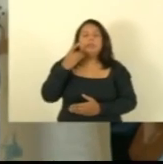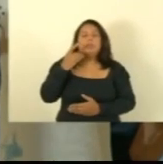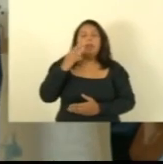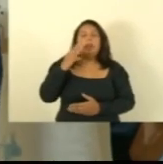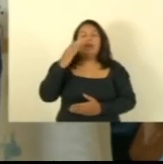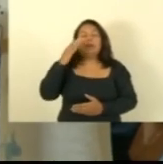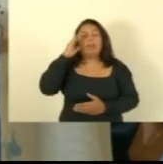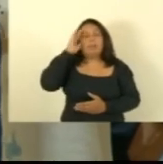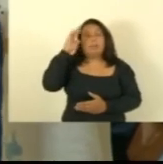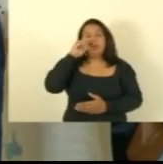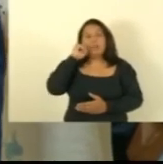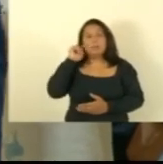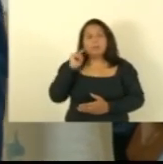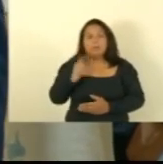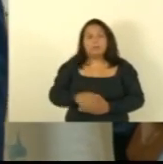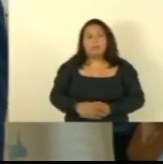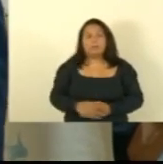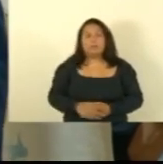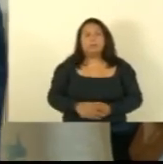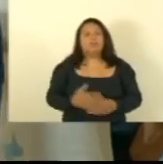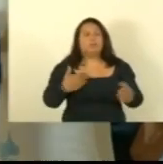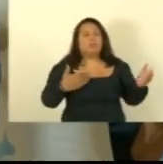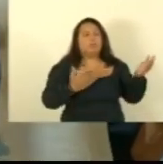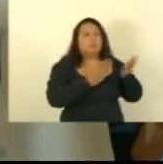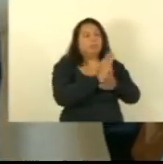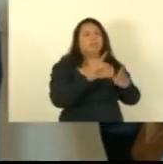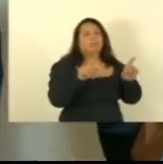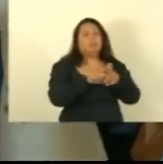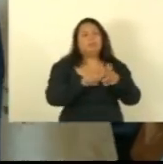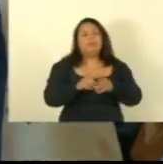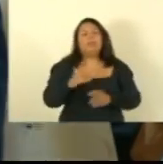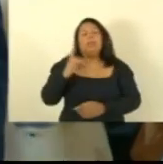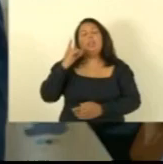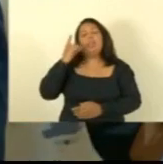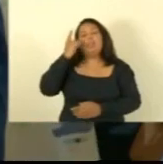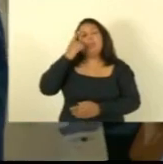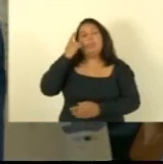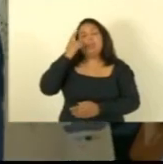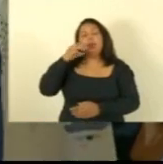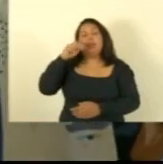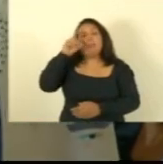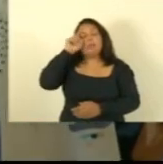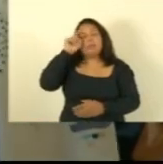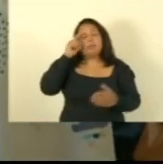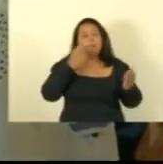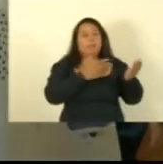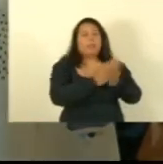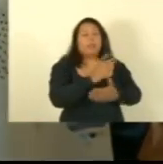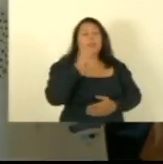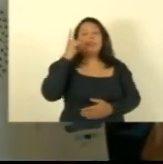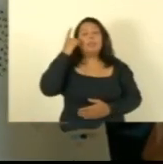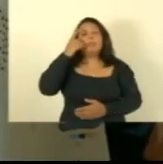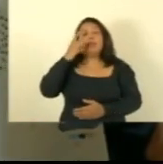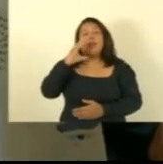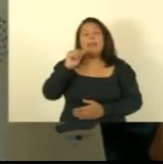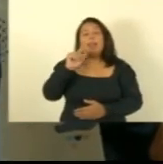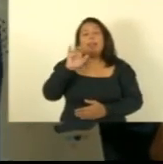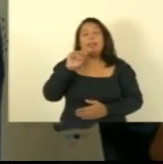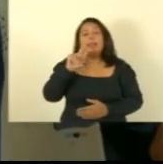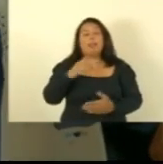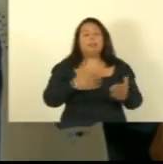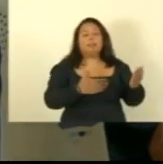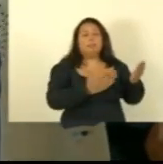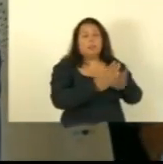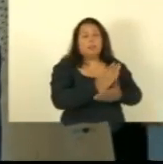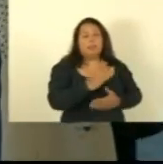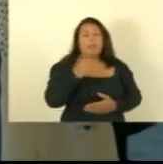Capitão Assunção, com relator, Capitão Assunção, deputado Mazinho, com relator, deputado Calegari. Deputado Calegari, com relator,